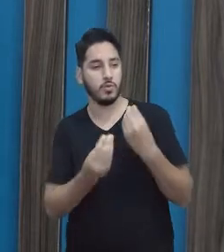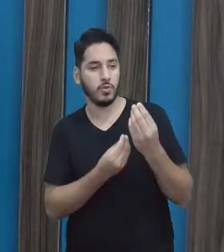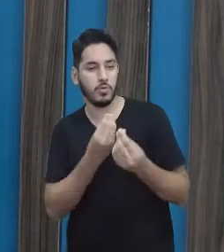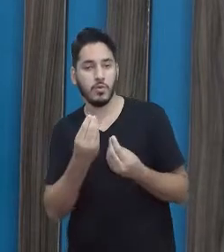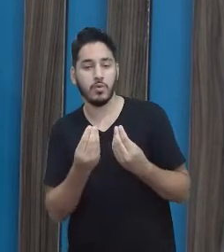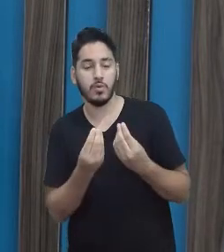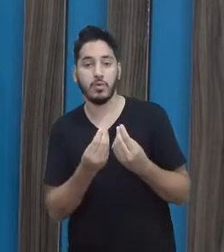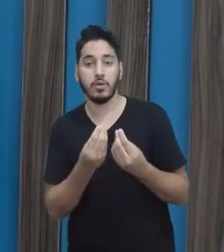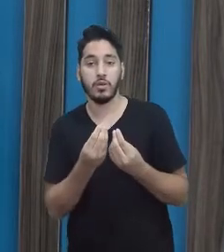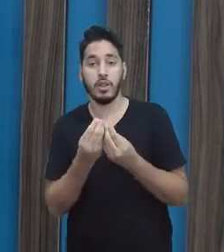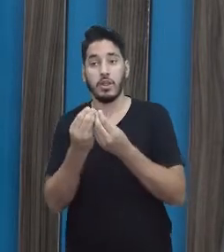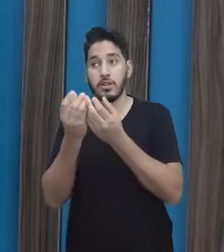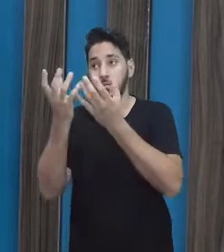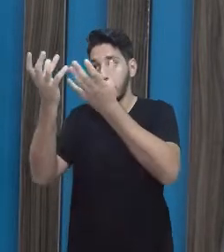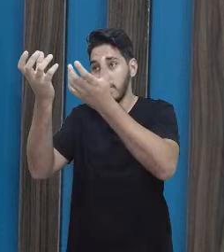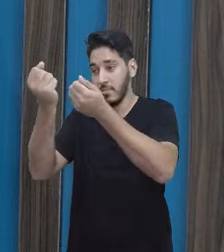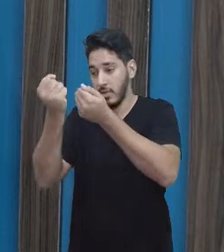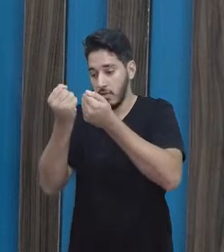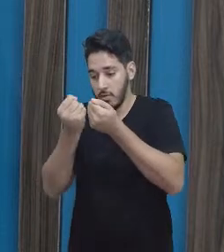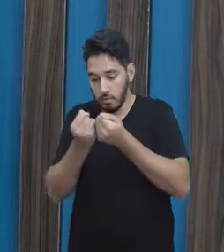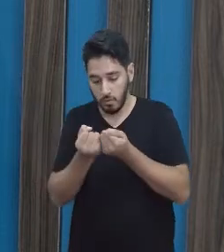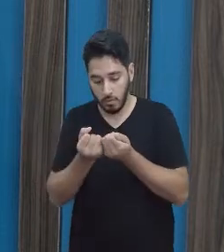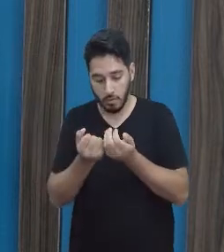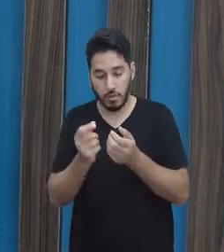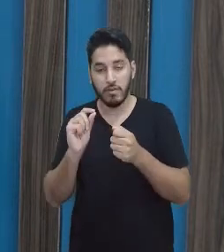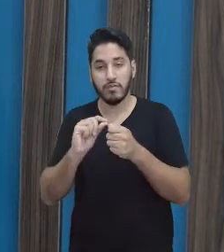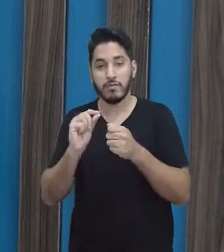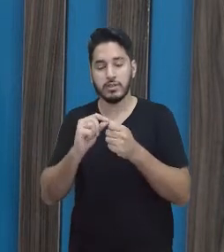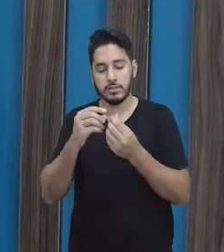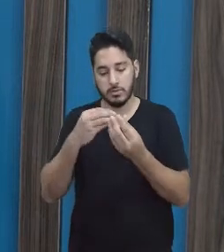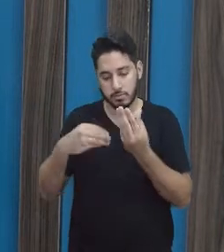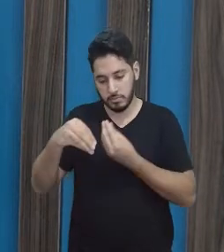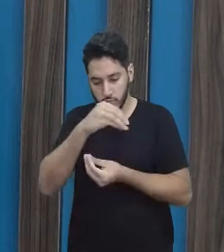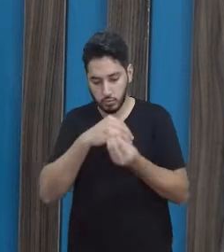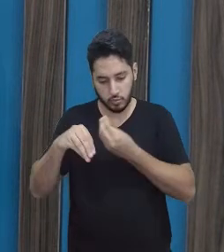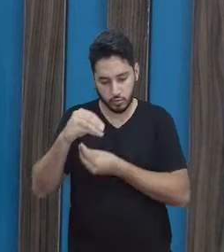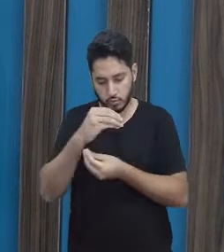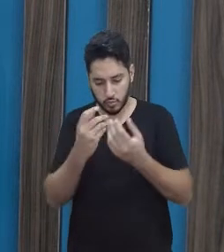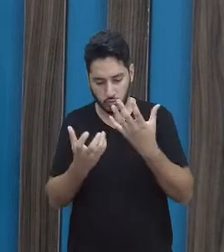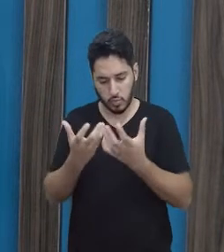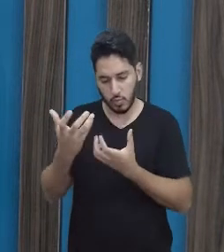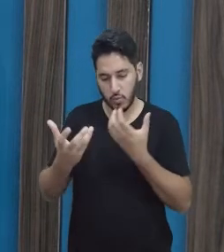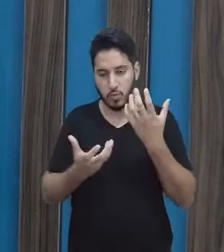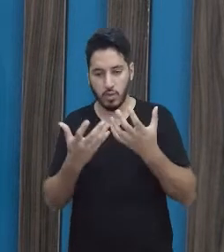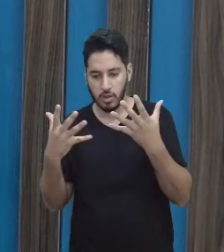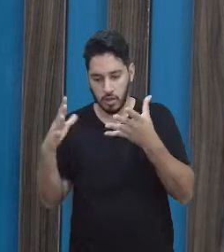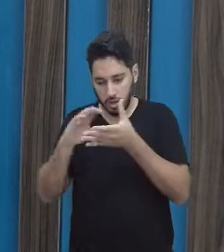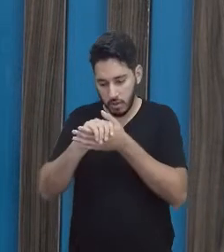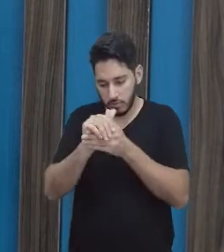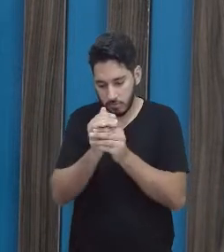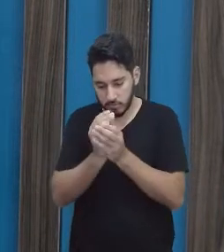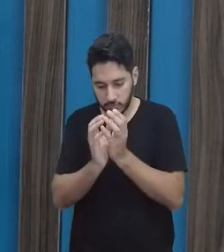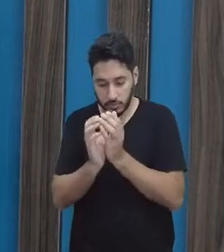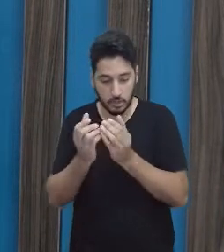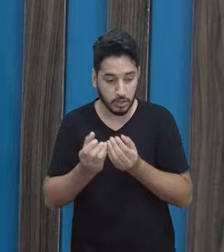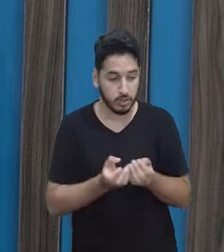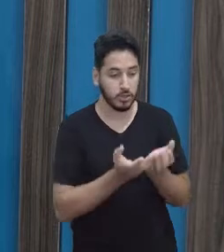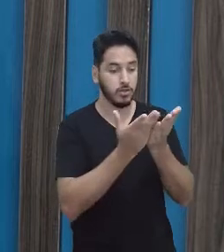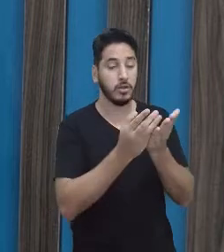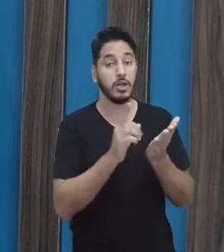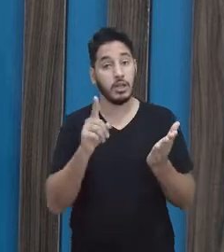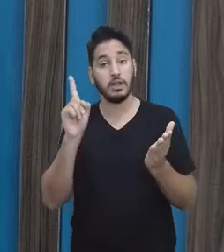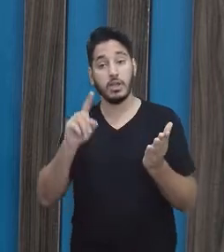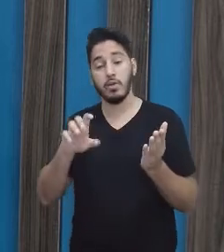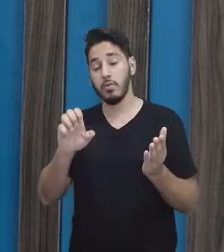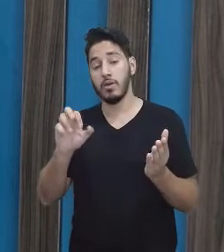que trouxe, né, e fez essa mistura, fez esse casamento. Exatamente. Mas ele é um